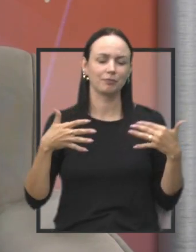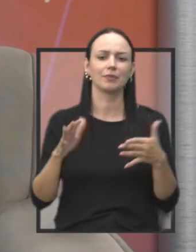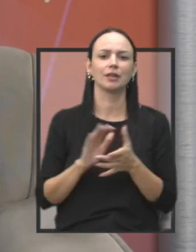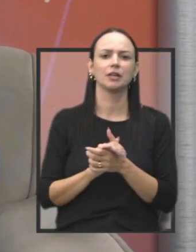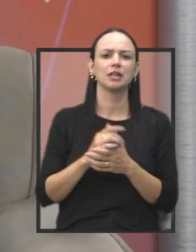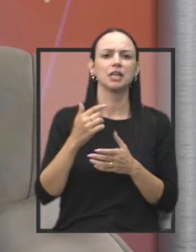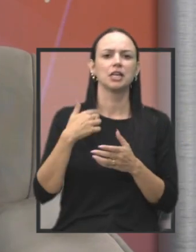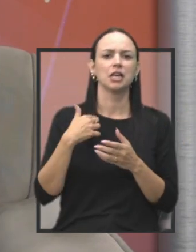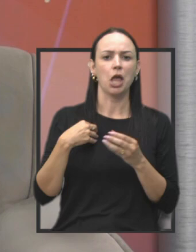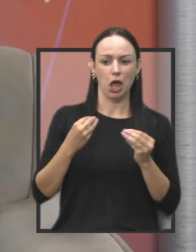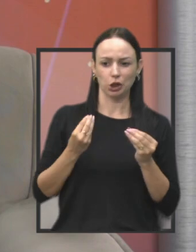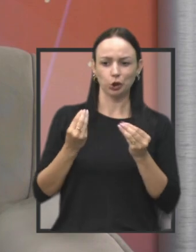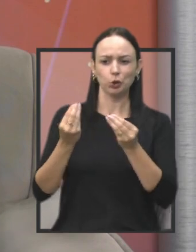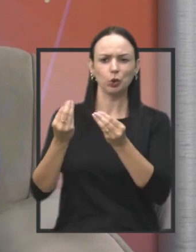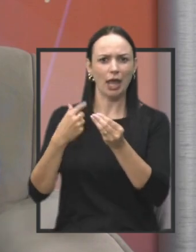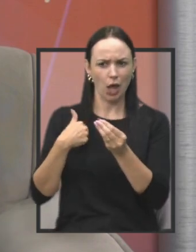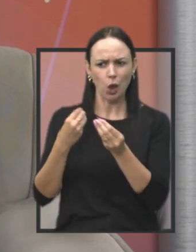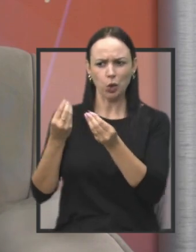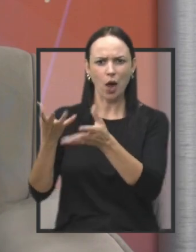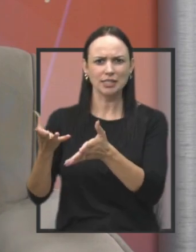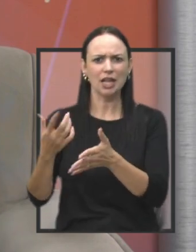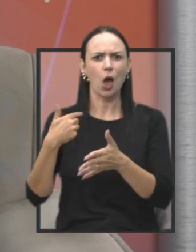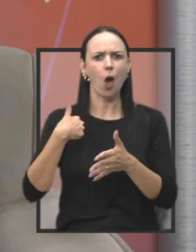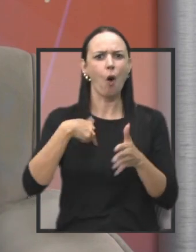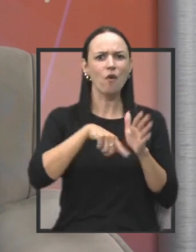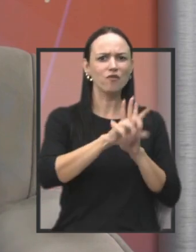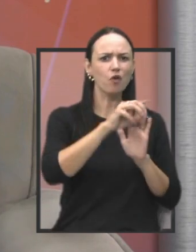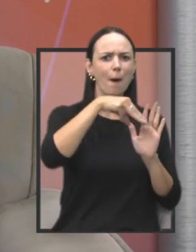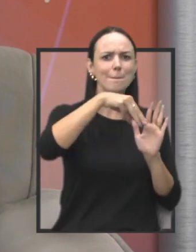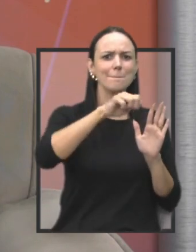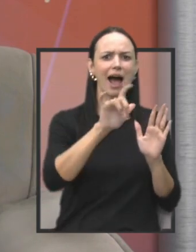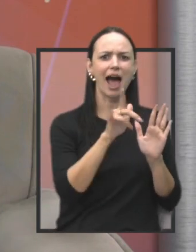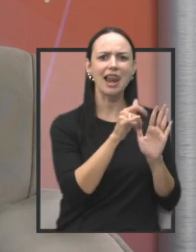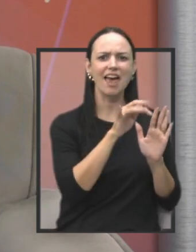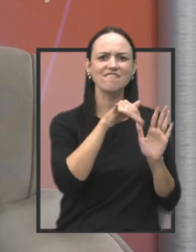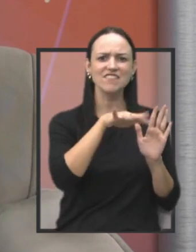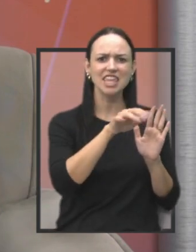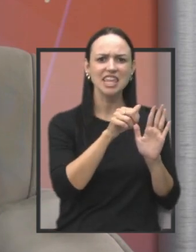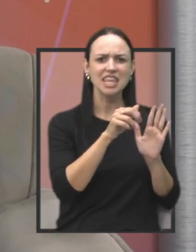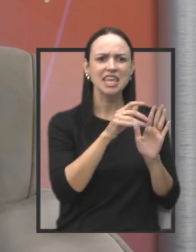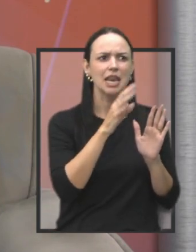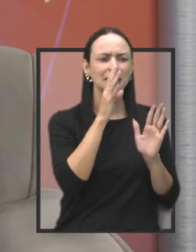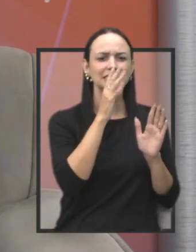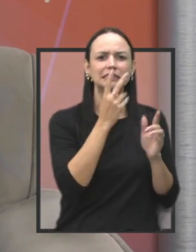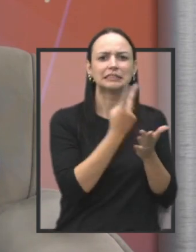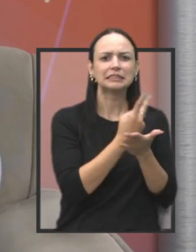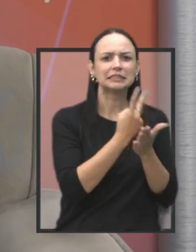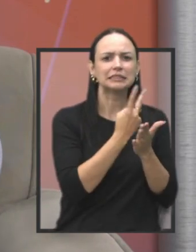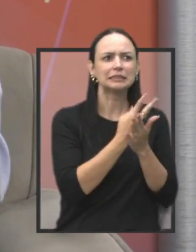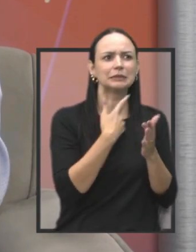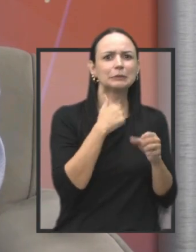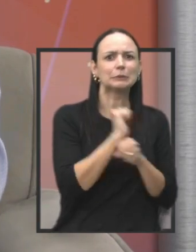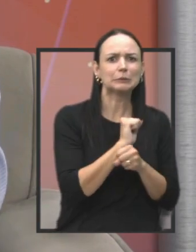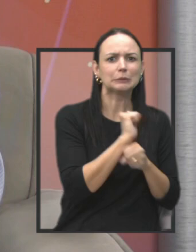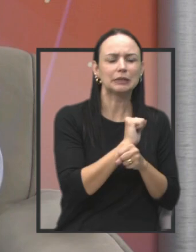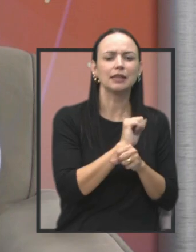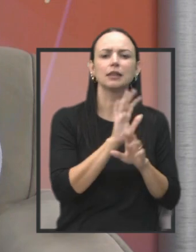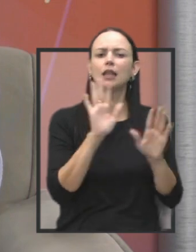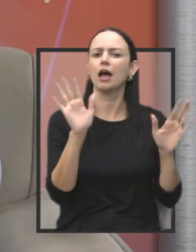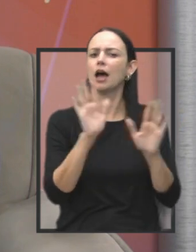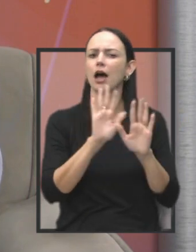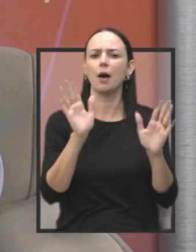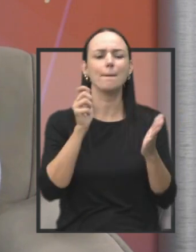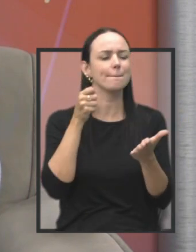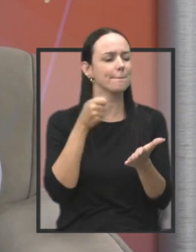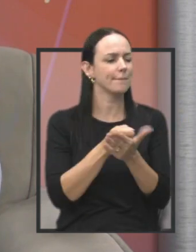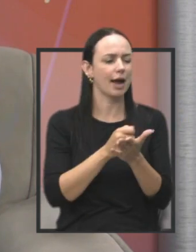faço a doação, vou para a malha fina. Não vai. Não vai, fica absolutamente tranquilo. Eu pago mais imposto?